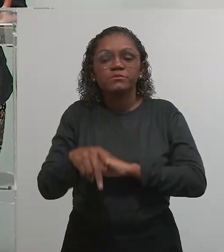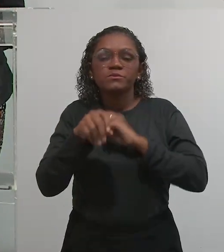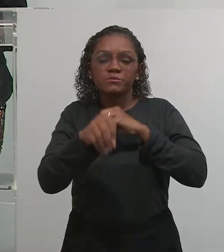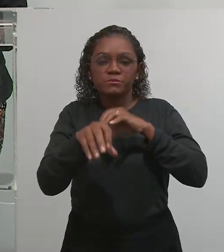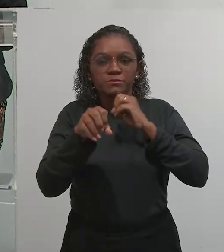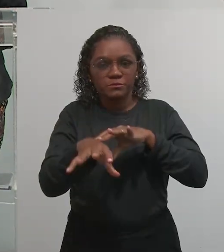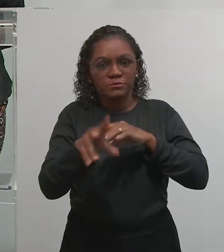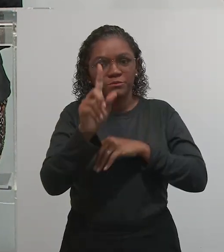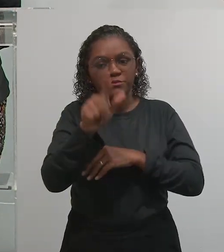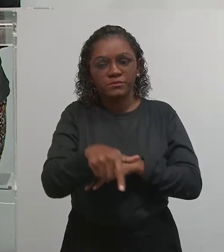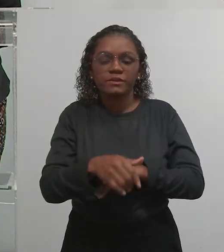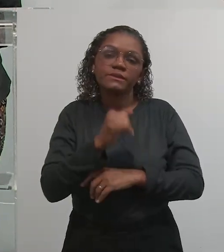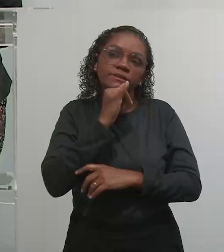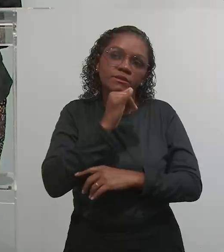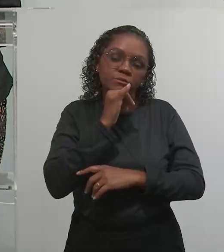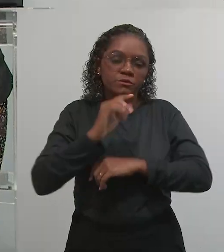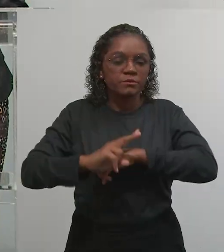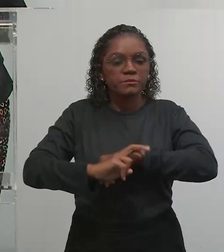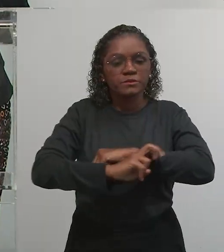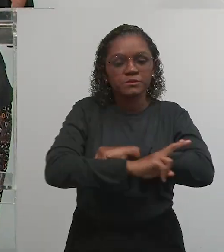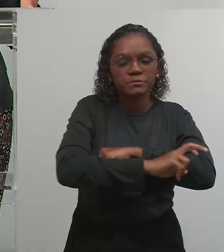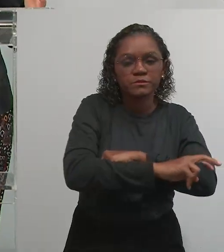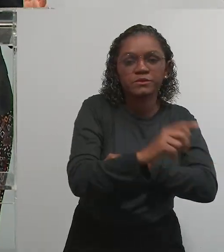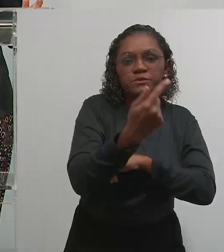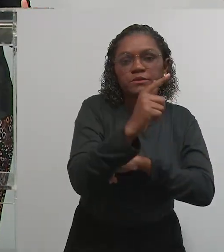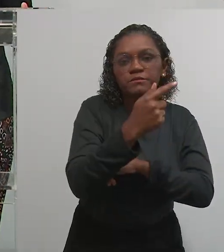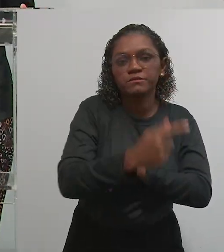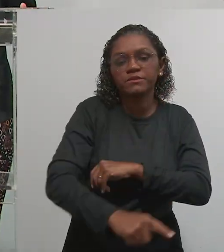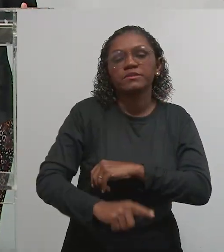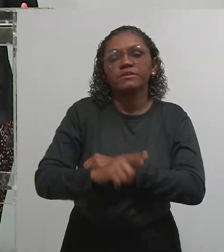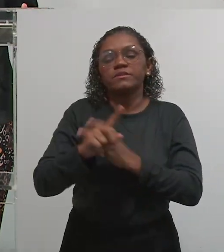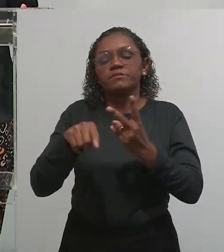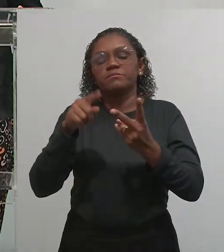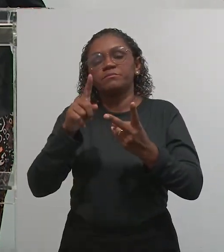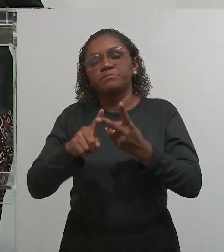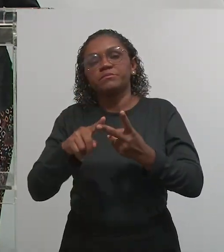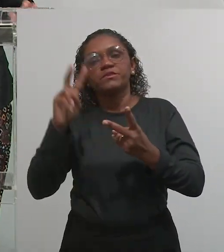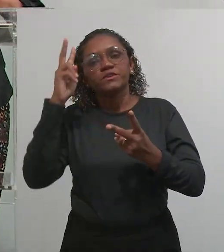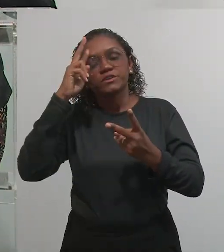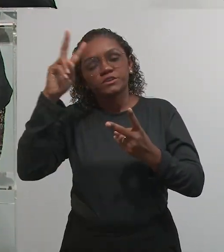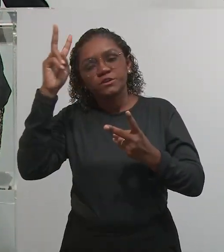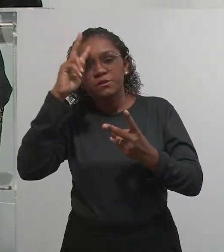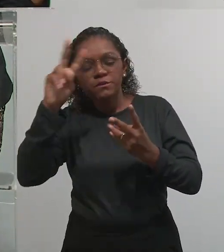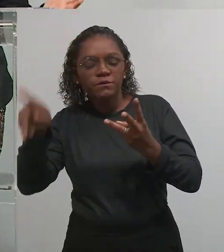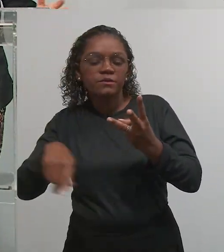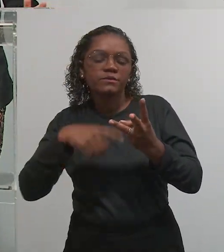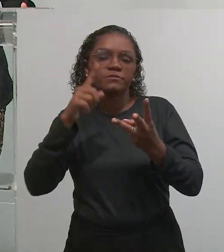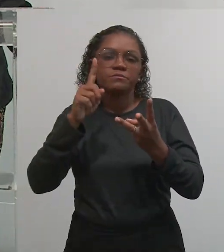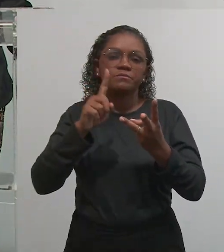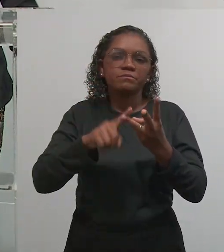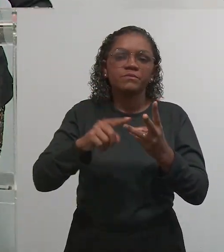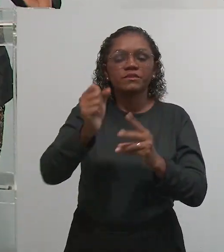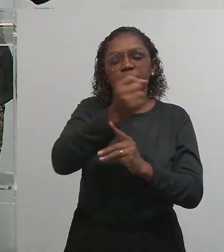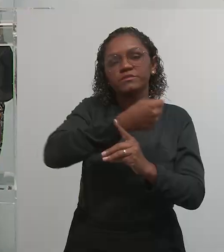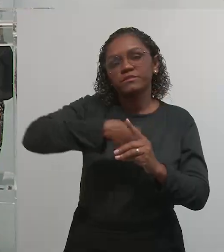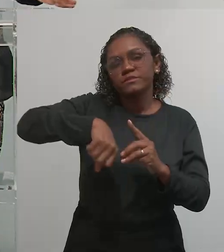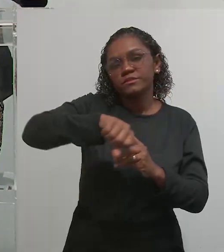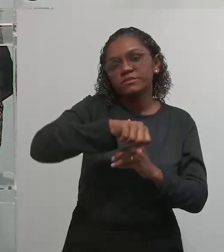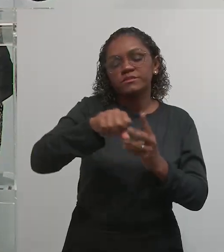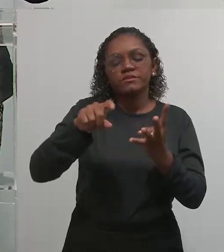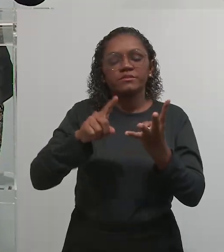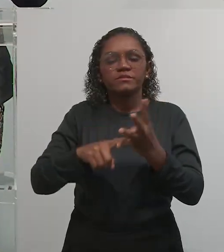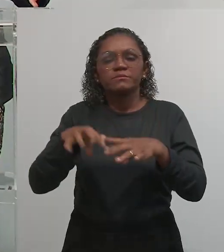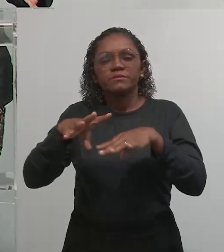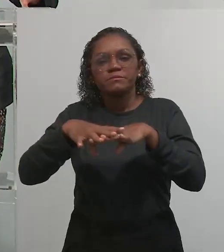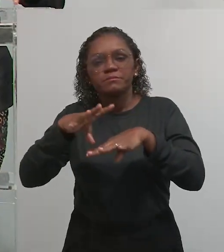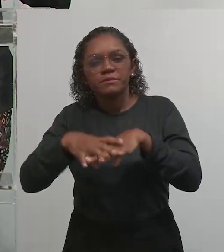a epistemologia da geografia, a epistemologia da história, a epistemologia da sociologia, da